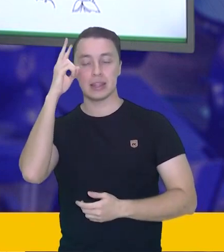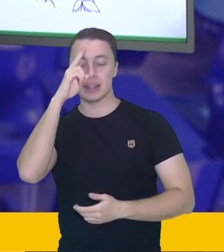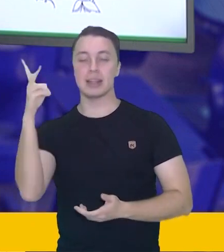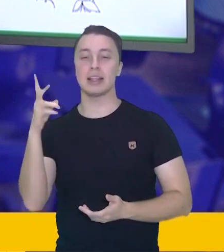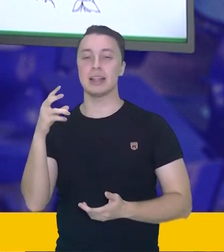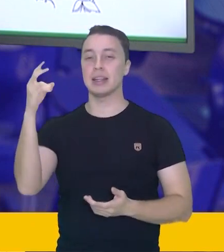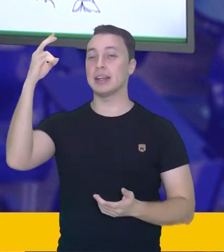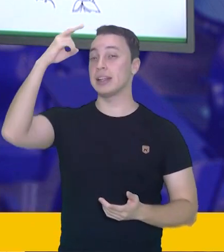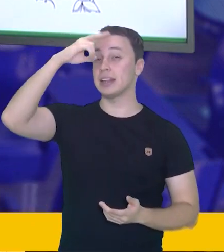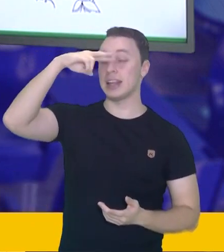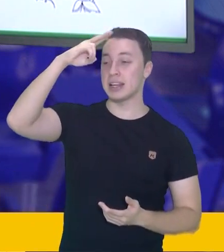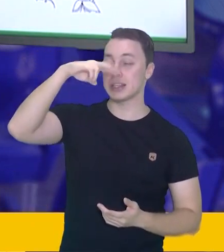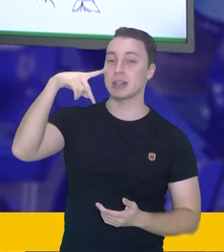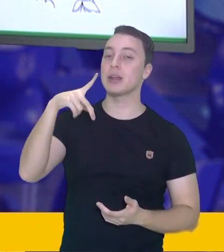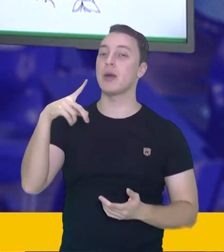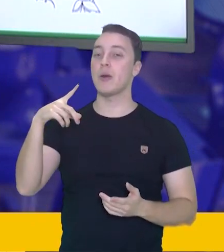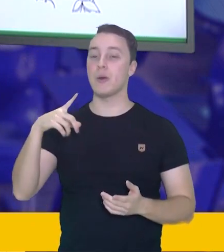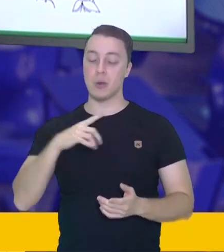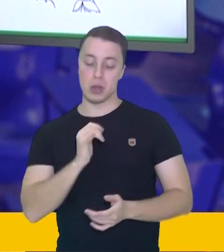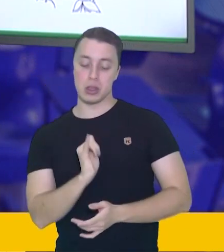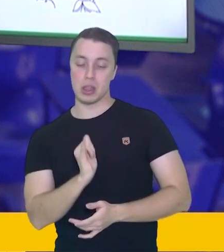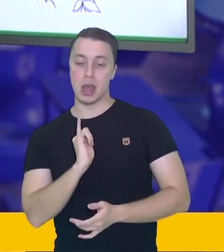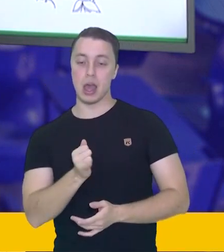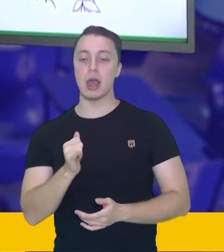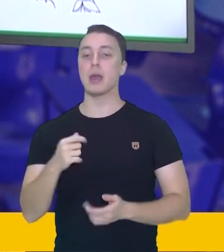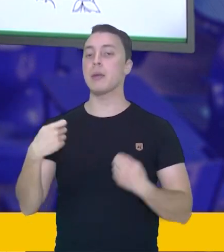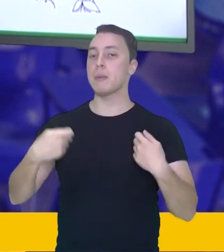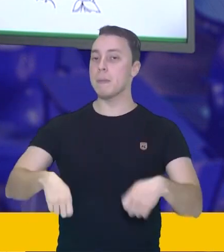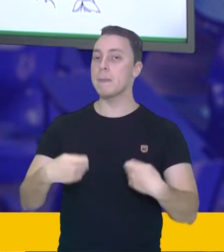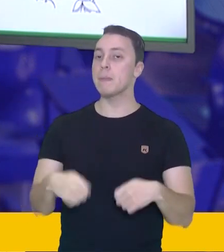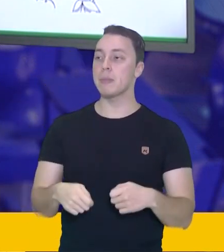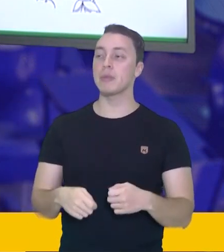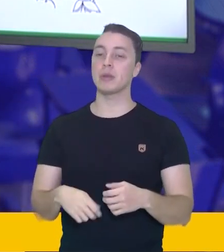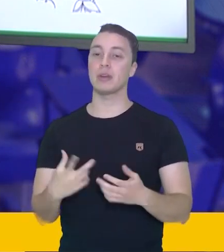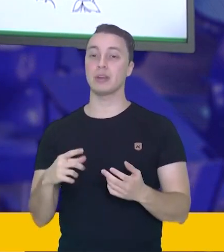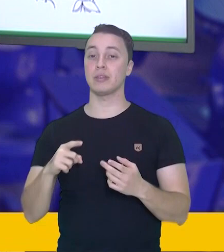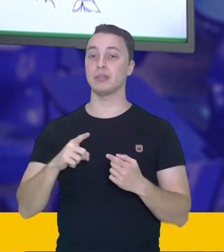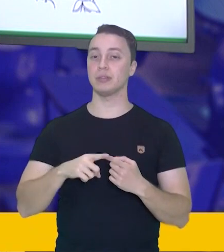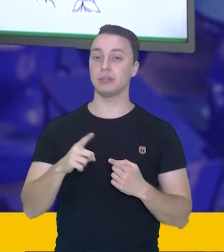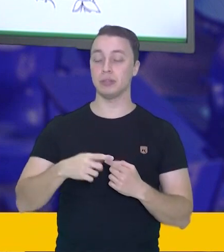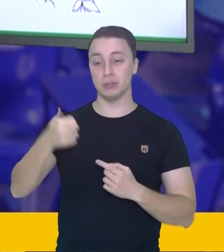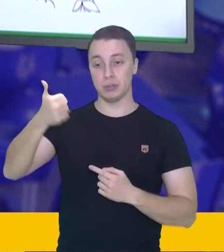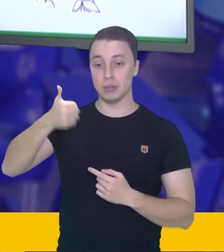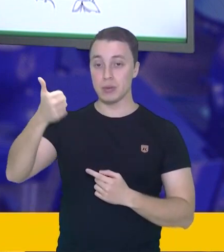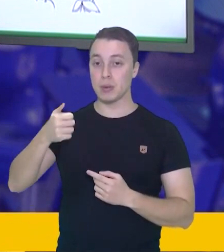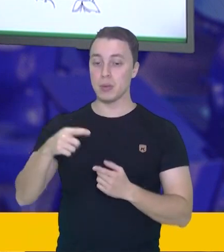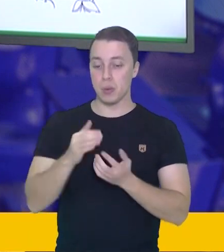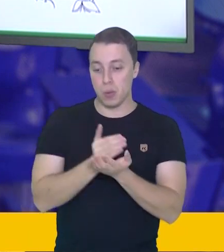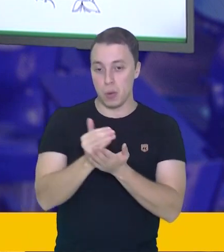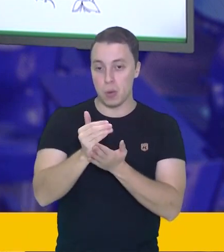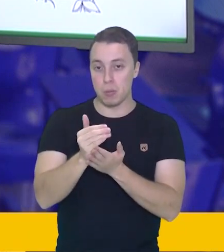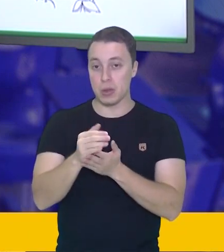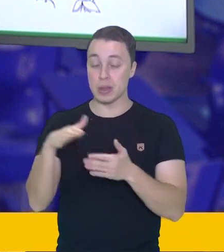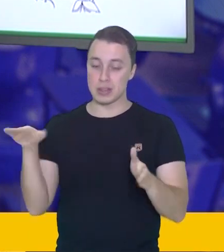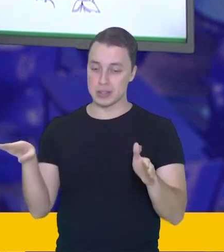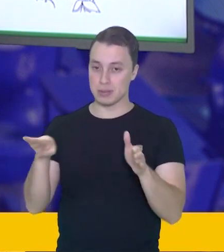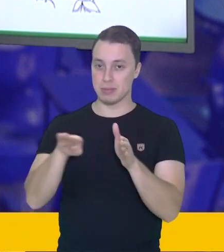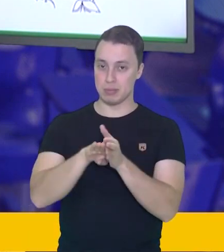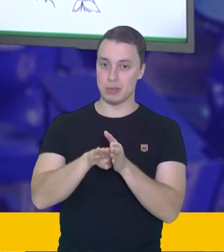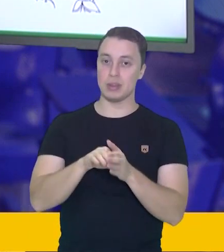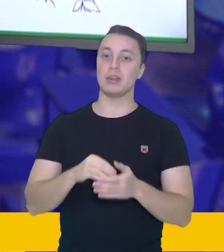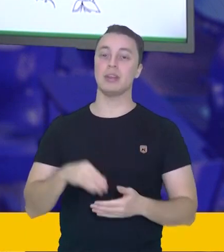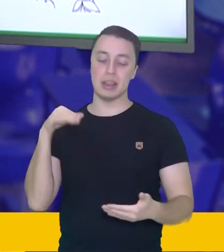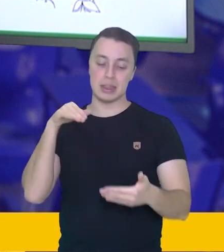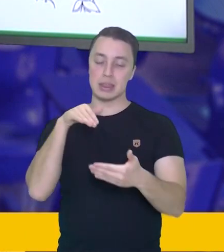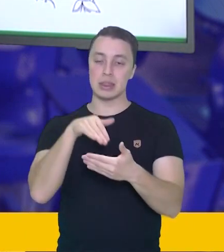há uma estrutura para o seu texto. O seu texto tem que ter início, meio e fim. O início